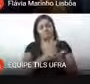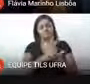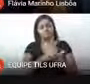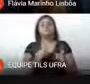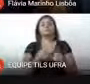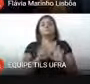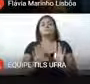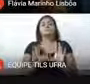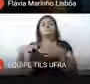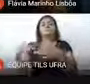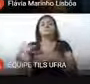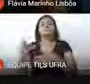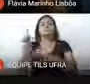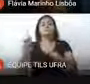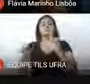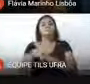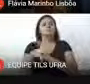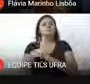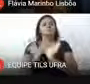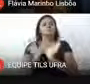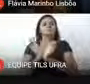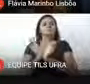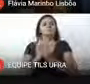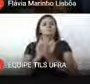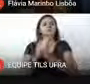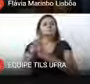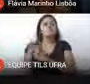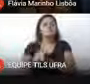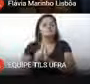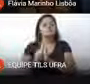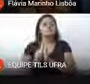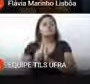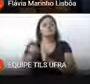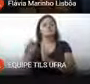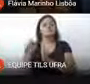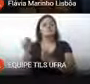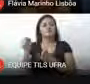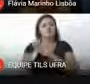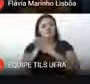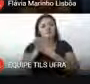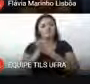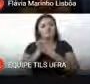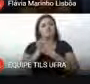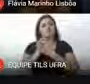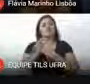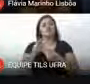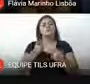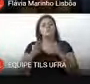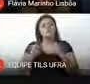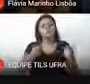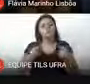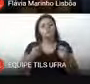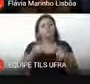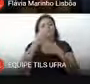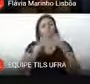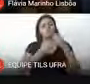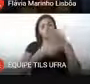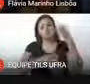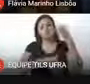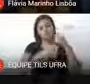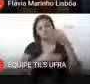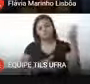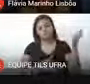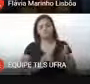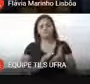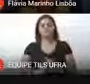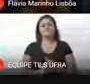grupo de pesquisa, do grupo de estudos que estão aí, ajudando, monitorando também o chat, dando algumas respostas. Eu